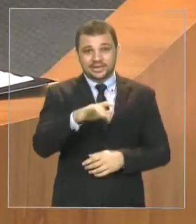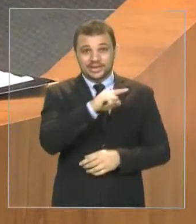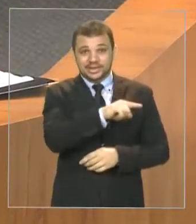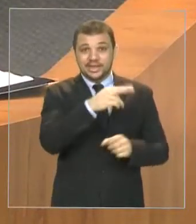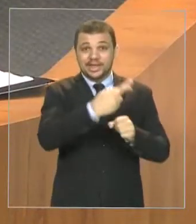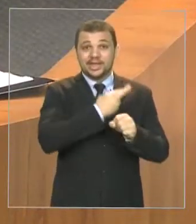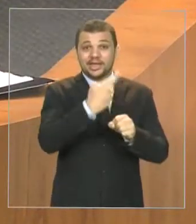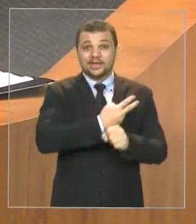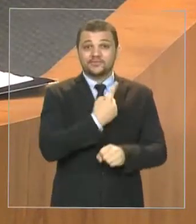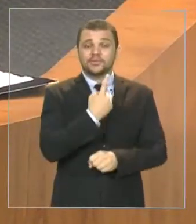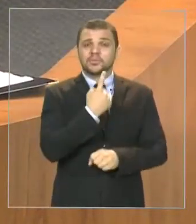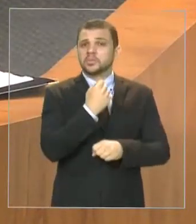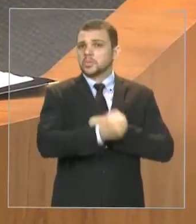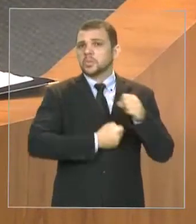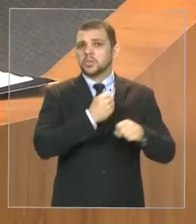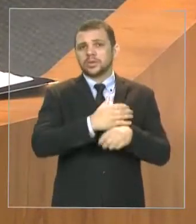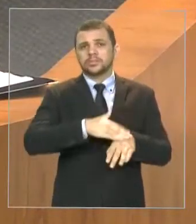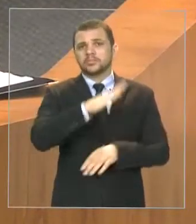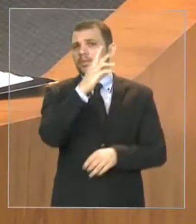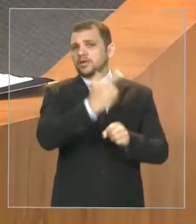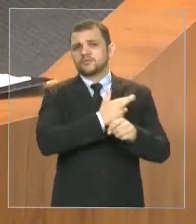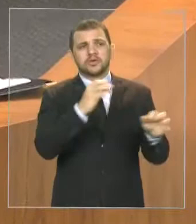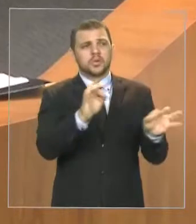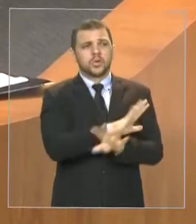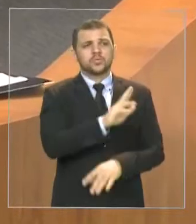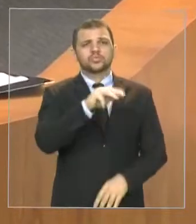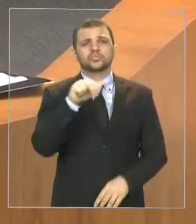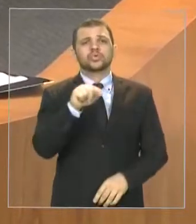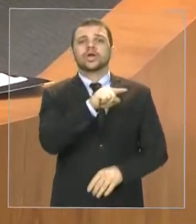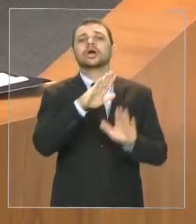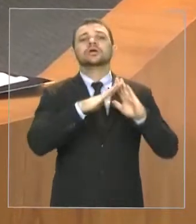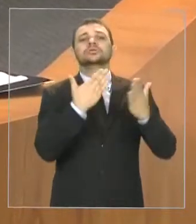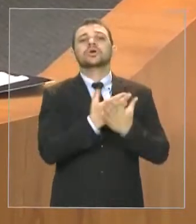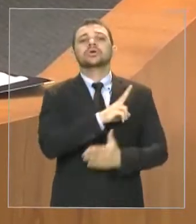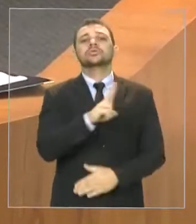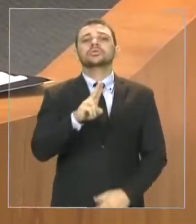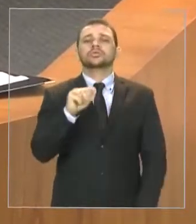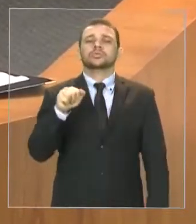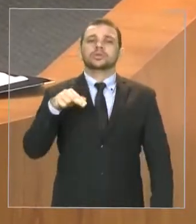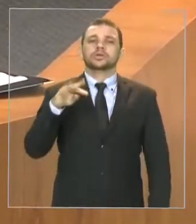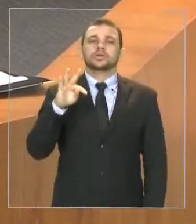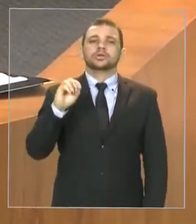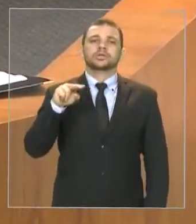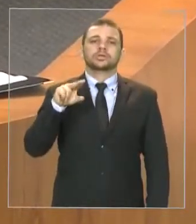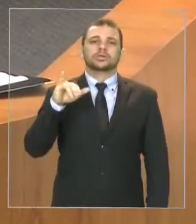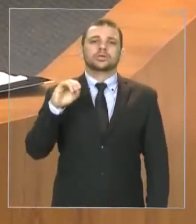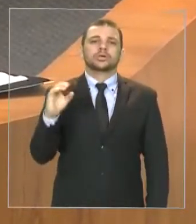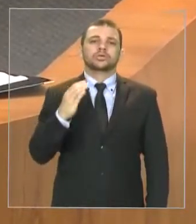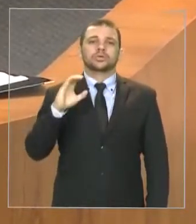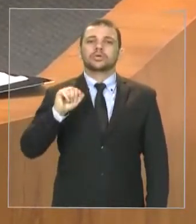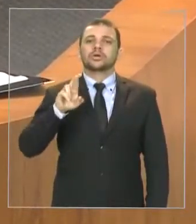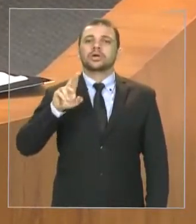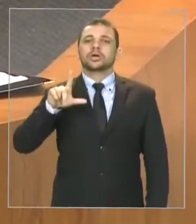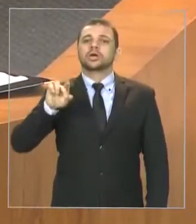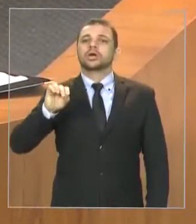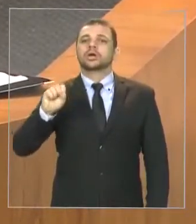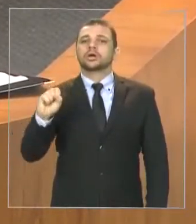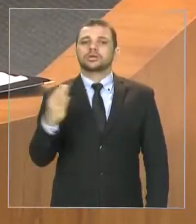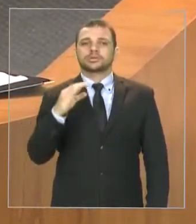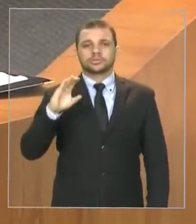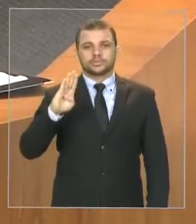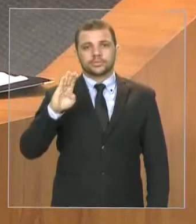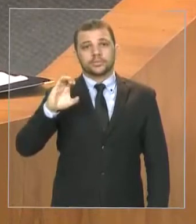ano. E a escola Antônio Carlos Beckmann. E que, coincidentemente, consta na